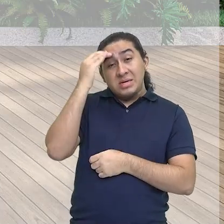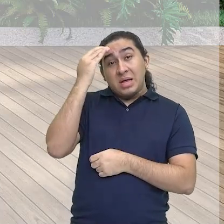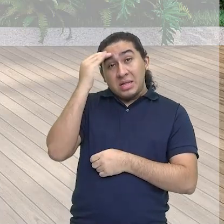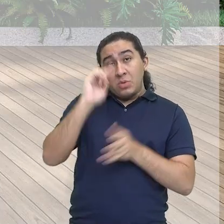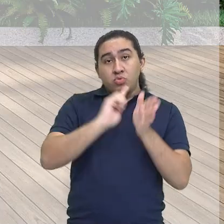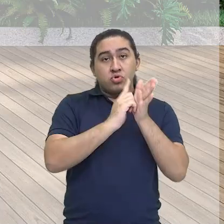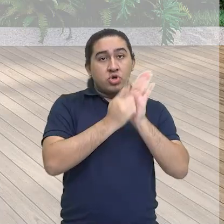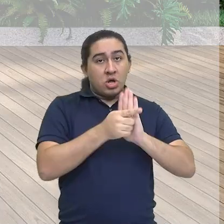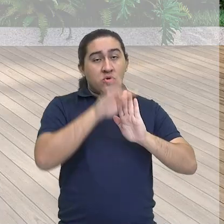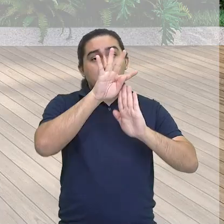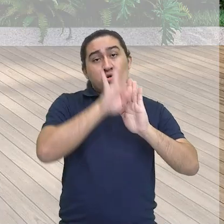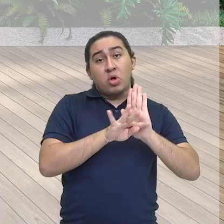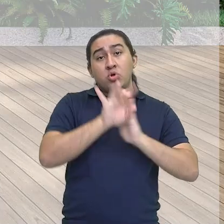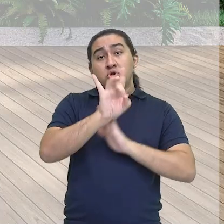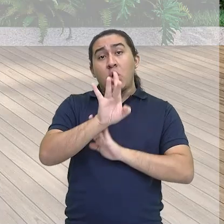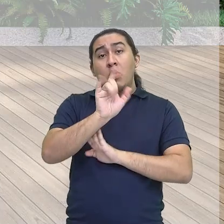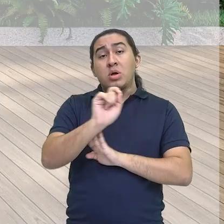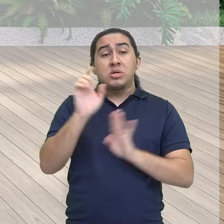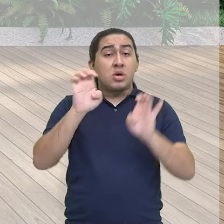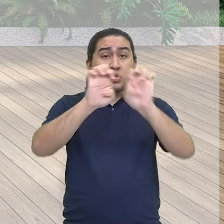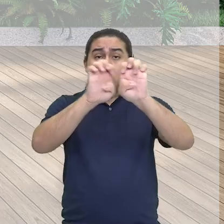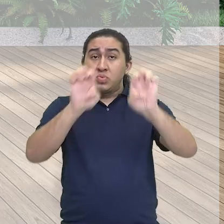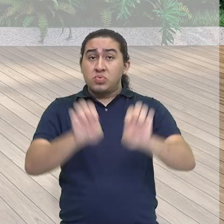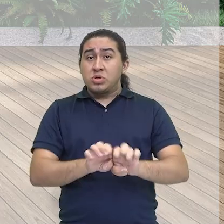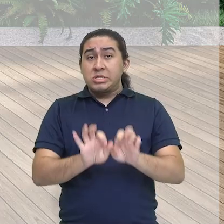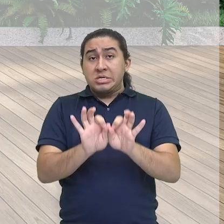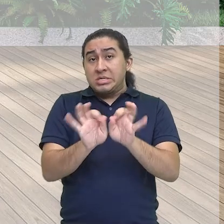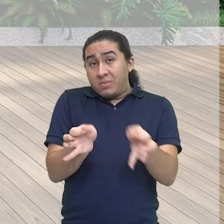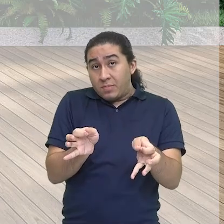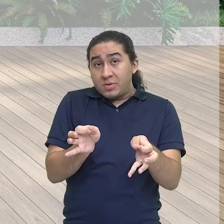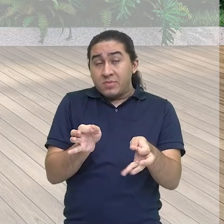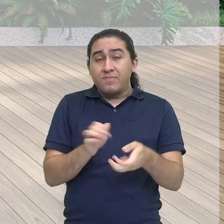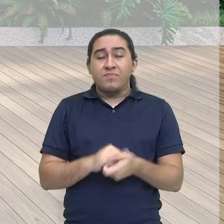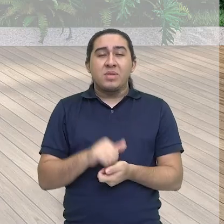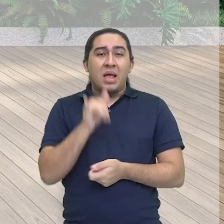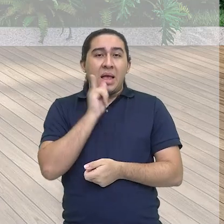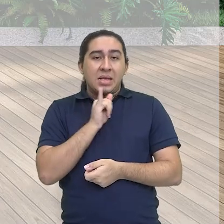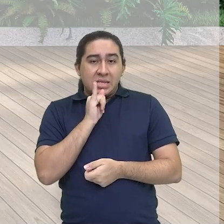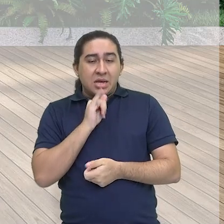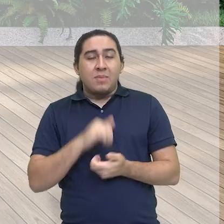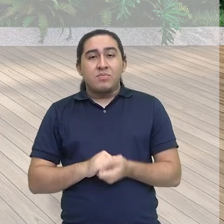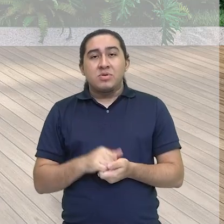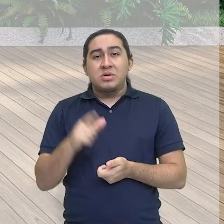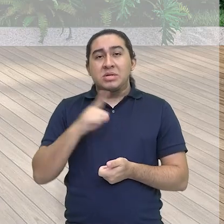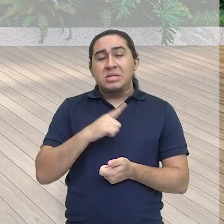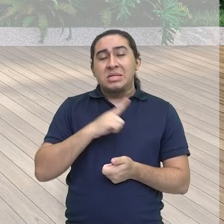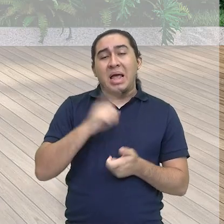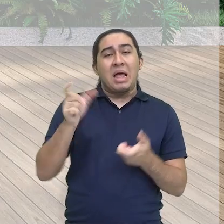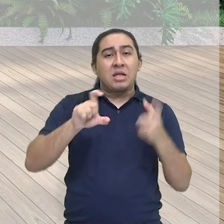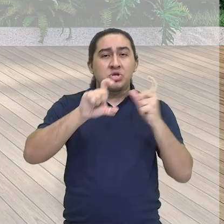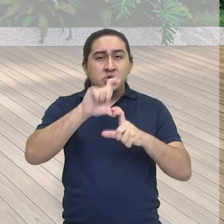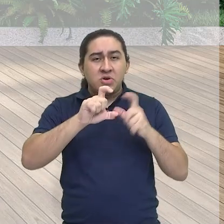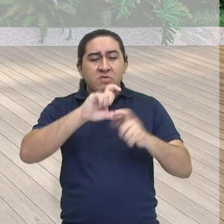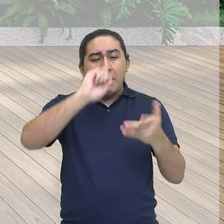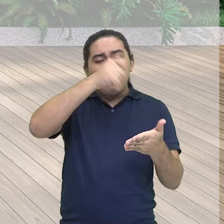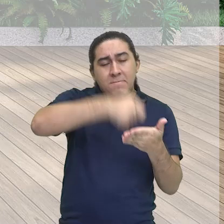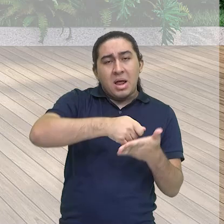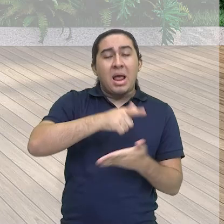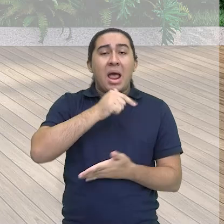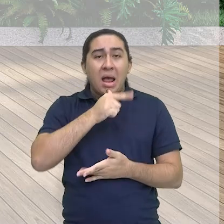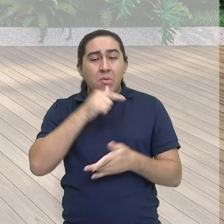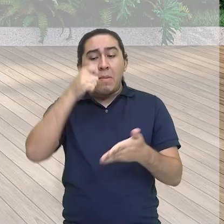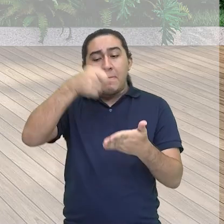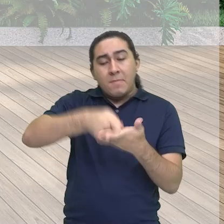gênero textual só pela sua estrutura. Né? Um boleto da água, da luz, quando você pega, você